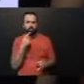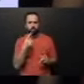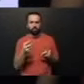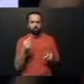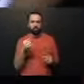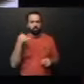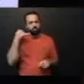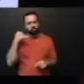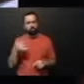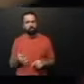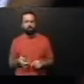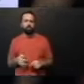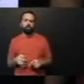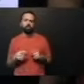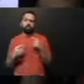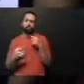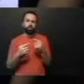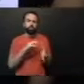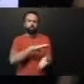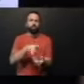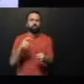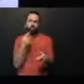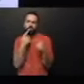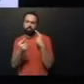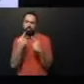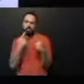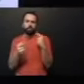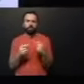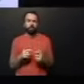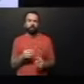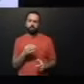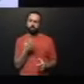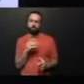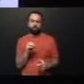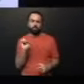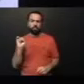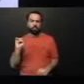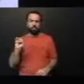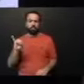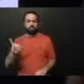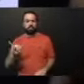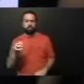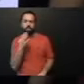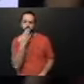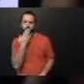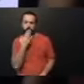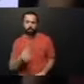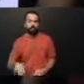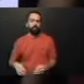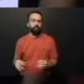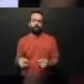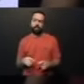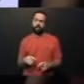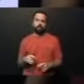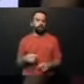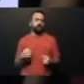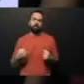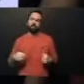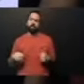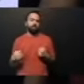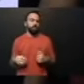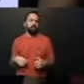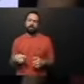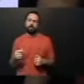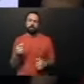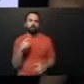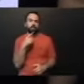fala. Ah, todo mundo fala, meu amigo, desde que não seja mudo. Isso eu sei, não precisa me dizer como